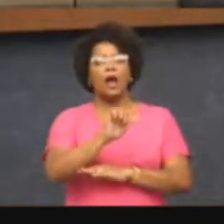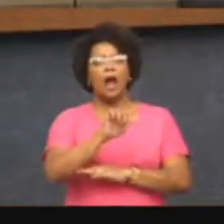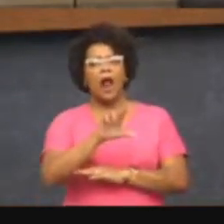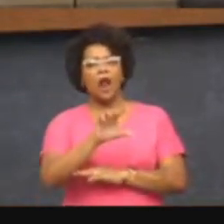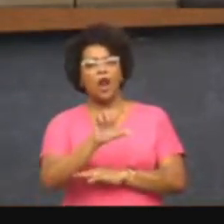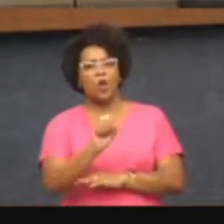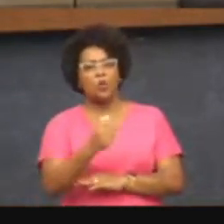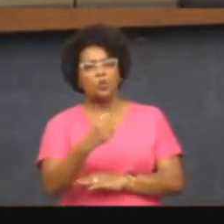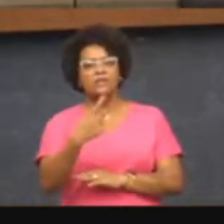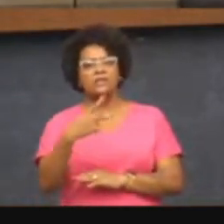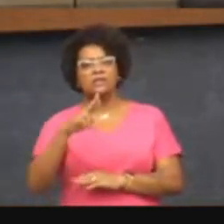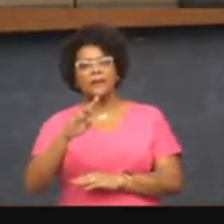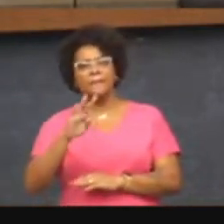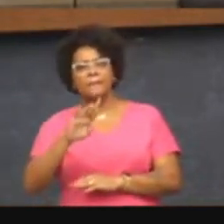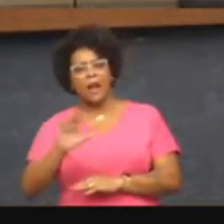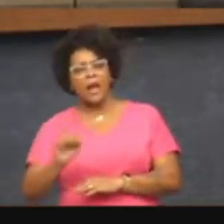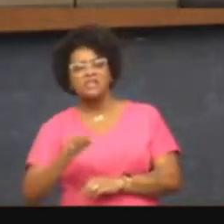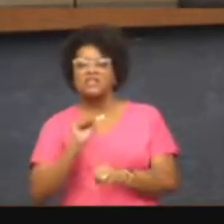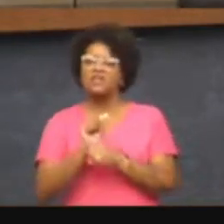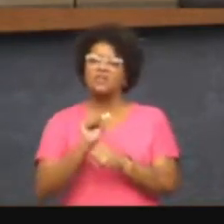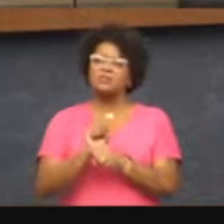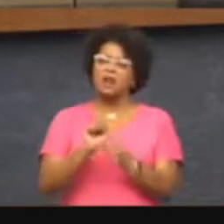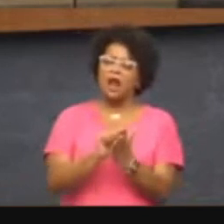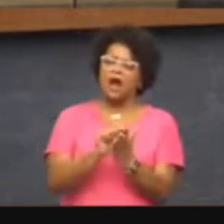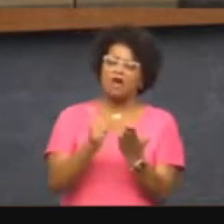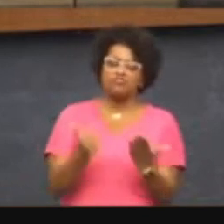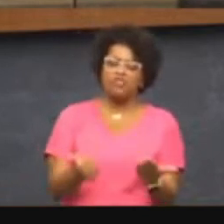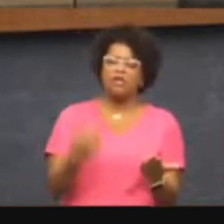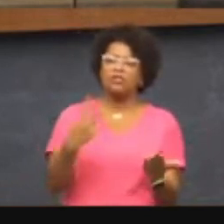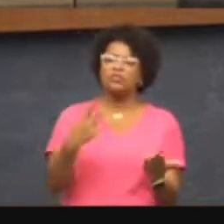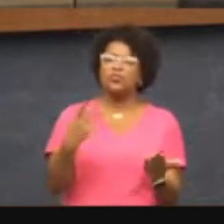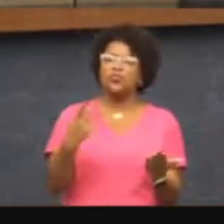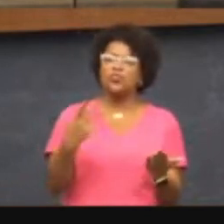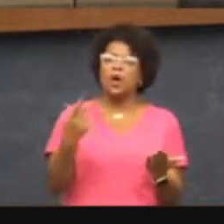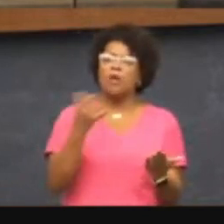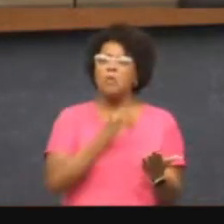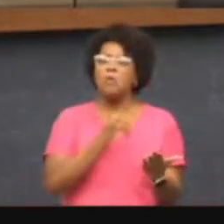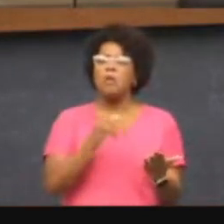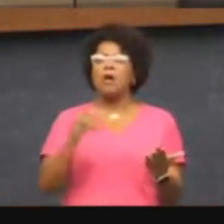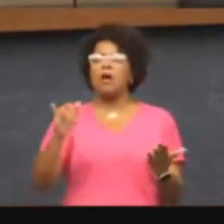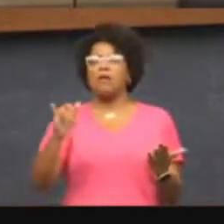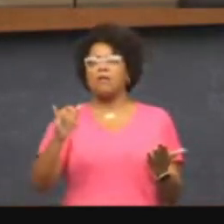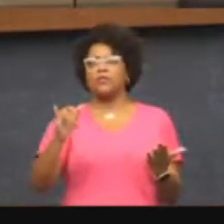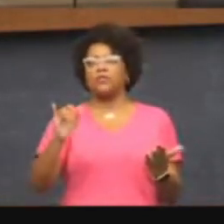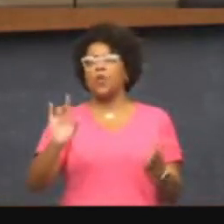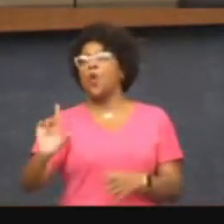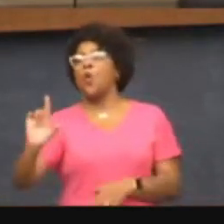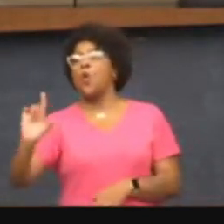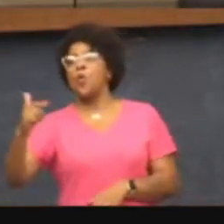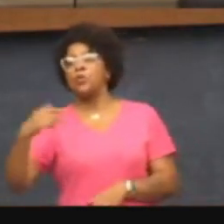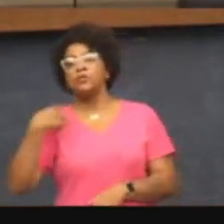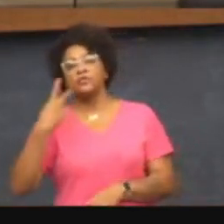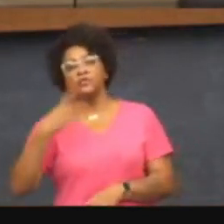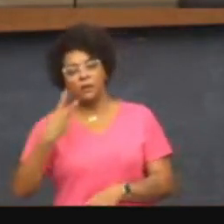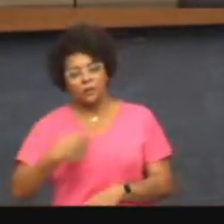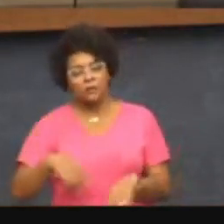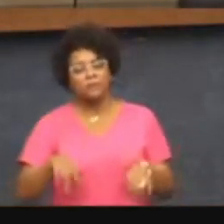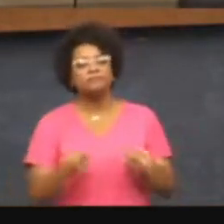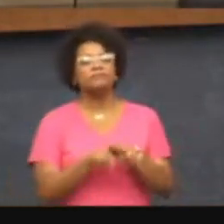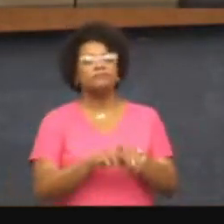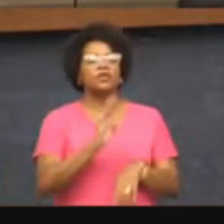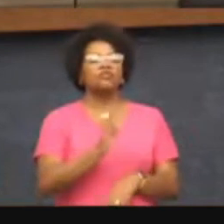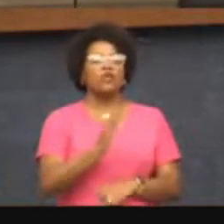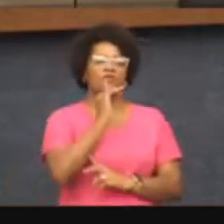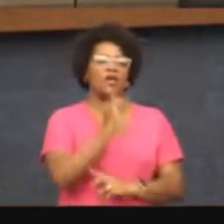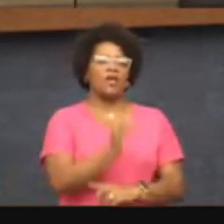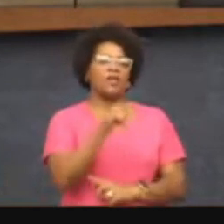publicação da sua agenda. Mas outros vereadores já trouxeram essa questão aqui, prefeito Fuad. Vocês estão publicando a agenda